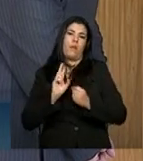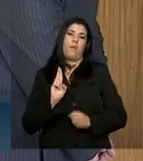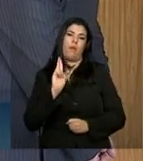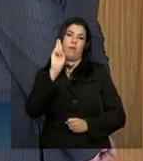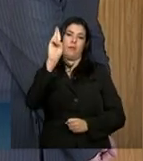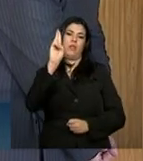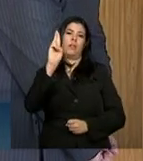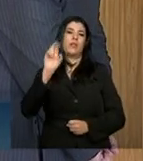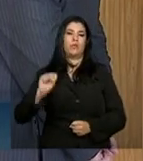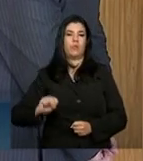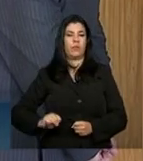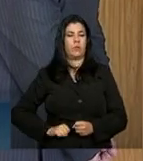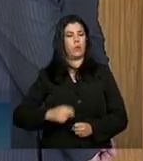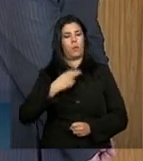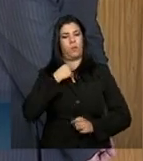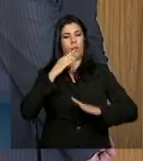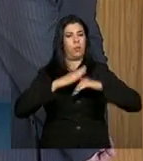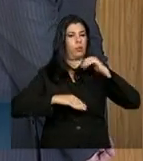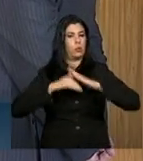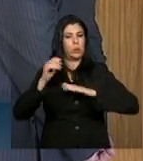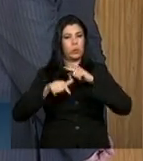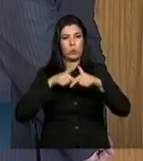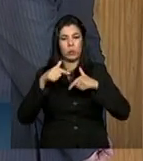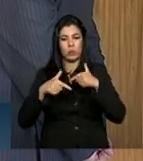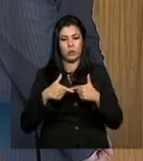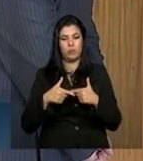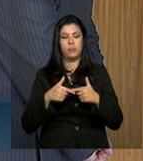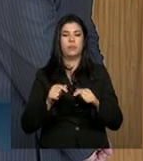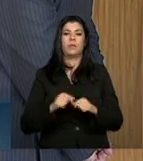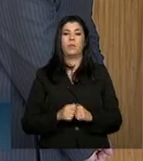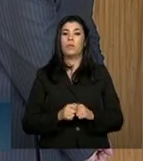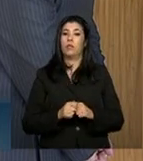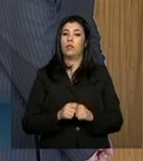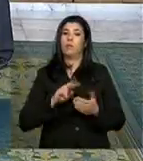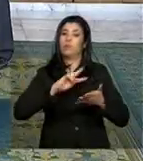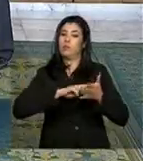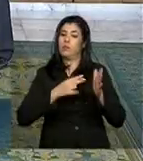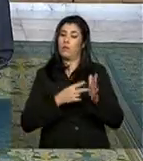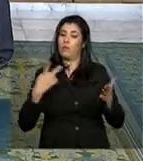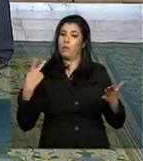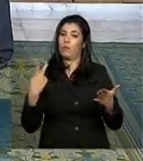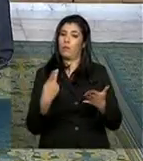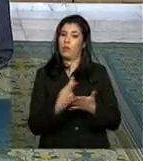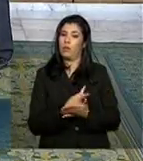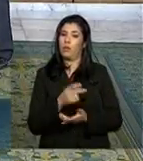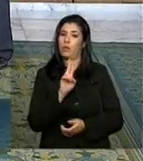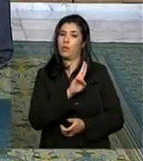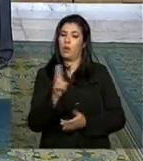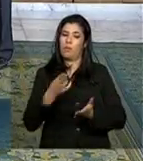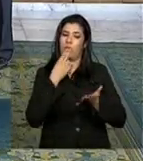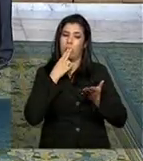pode agir nessa condição. Então, com a entrega dessas cartas, que são chamadas